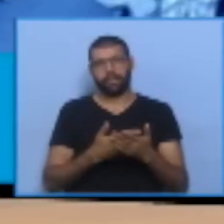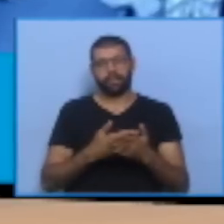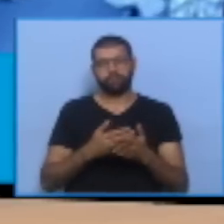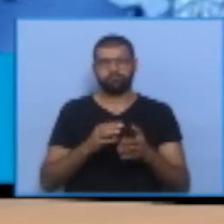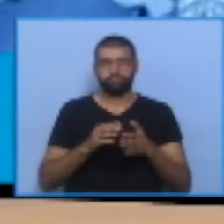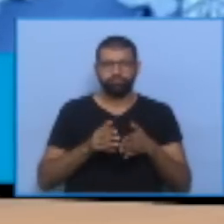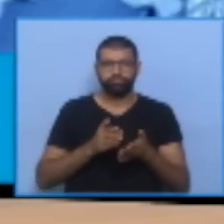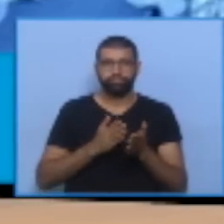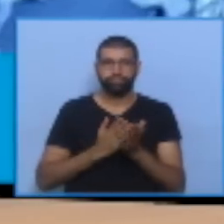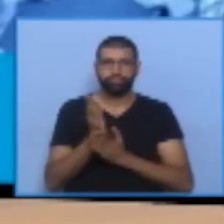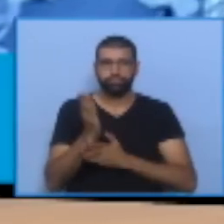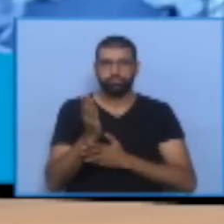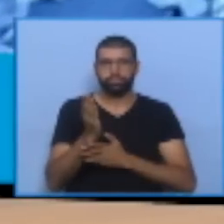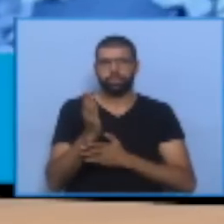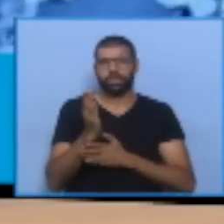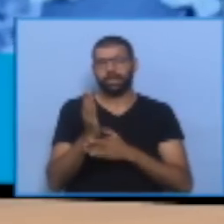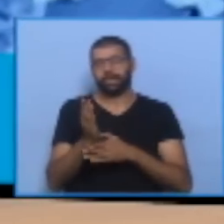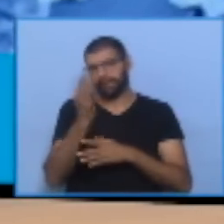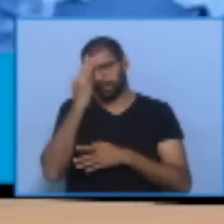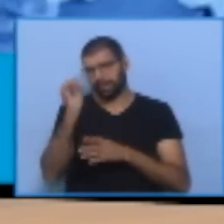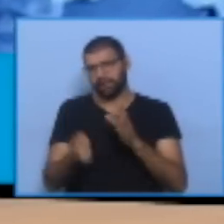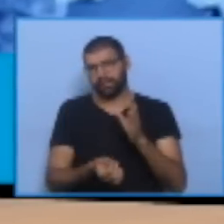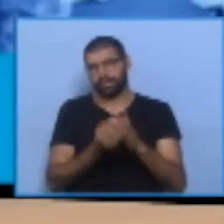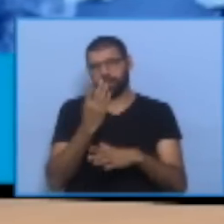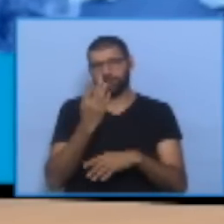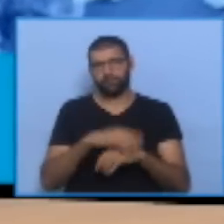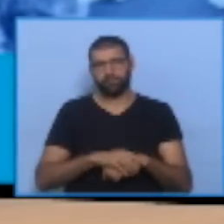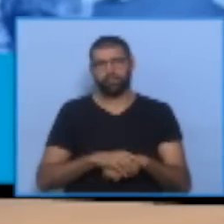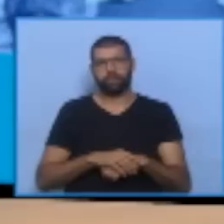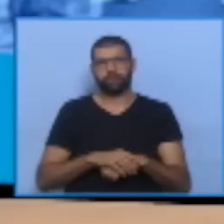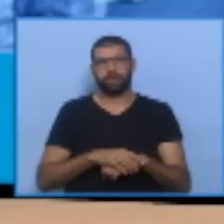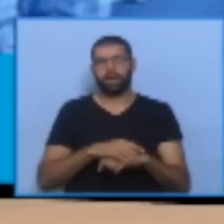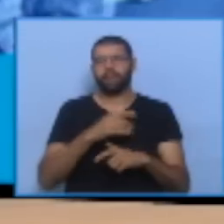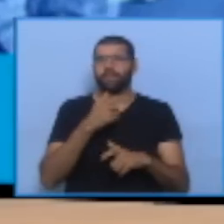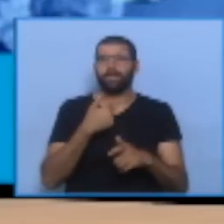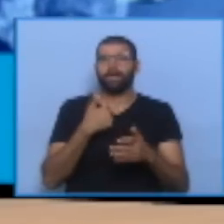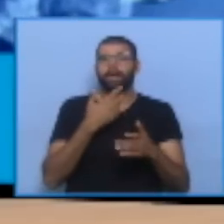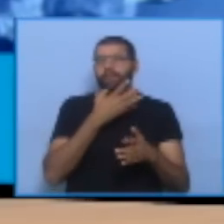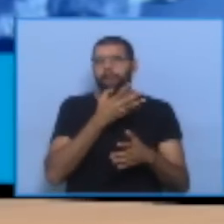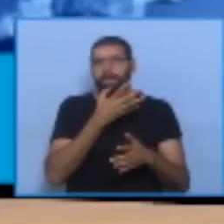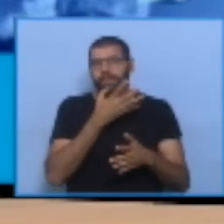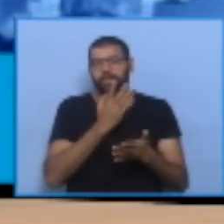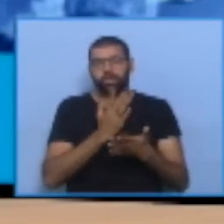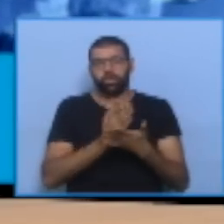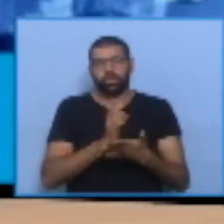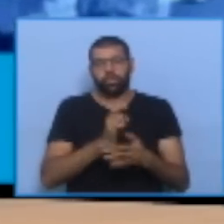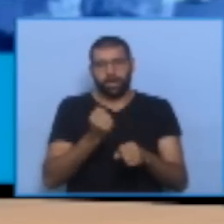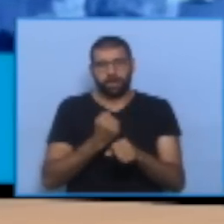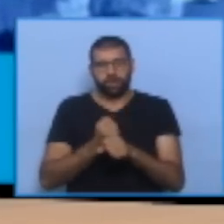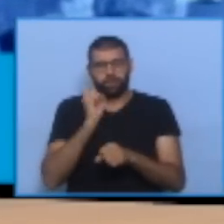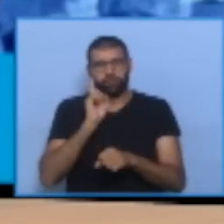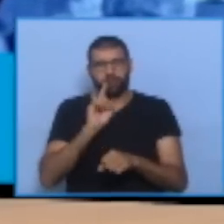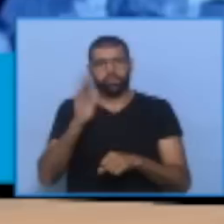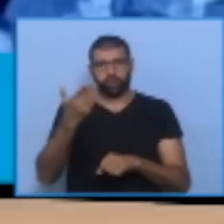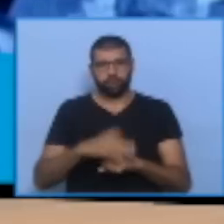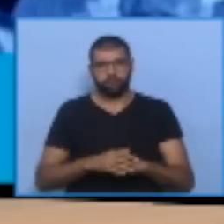foi a ideia do nosso fundador. Mais do que palavras, a nossa ação é muito importante. Portanto,